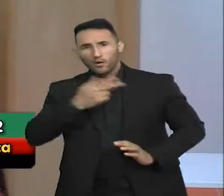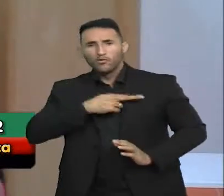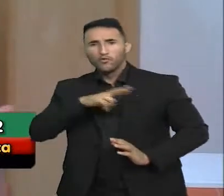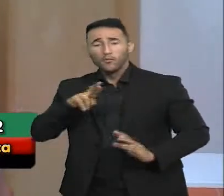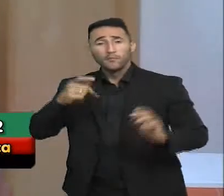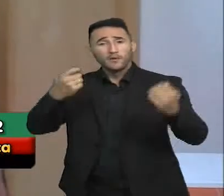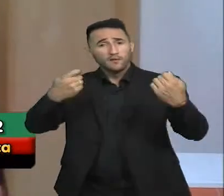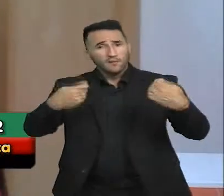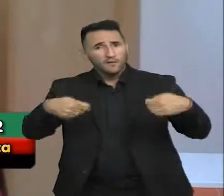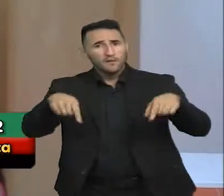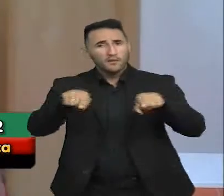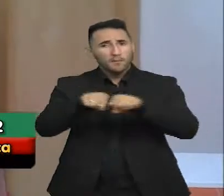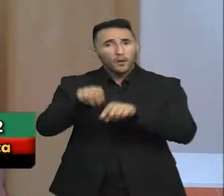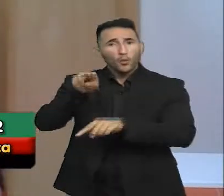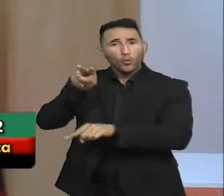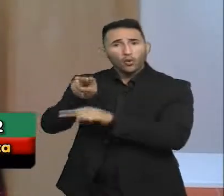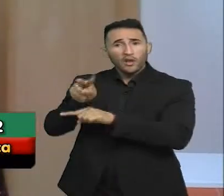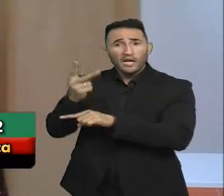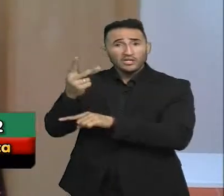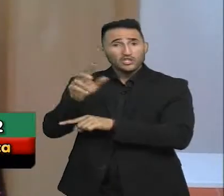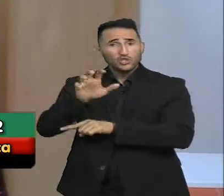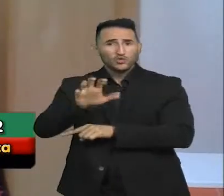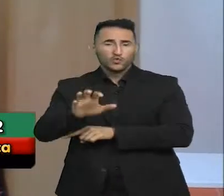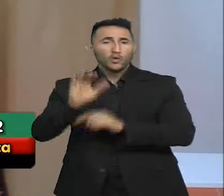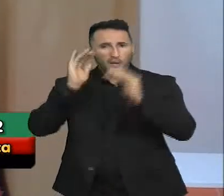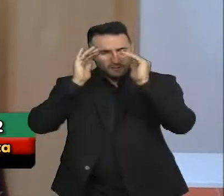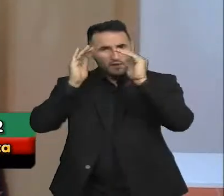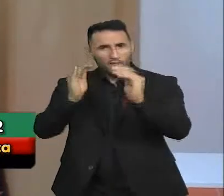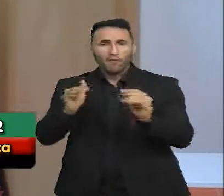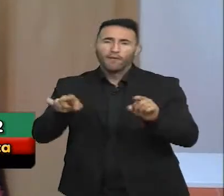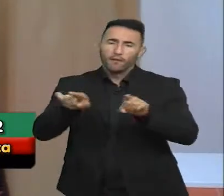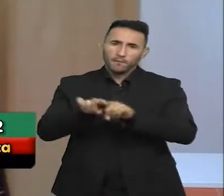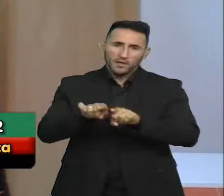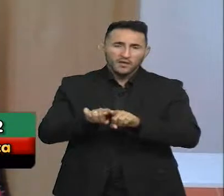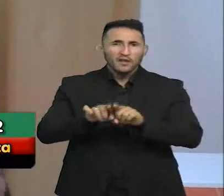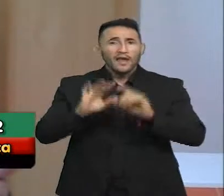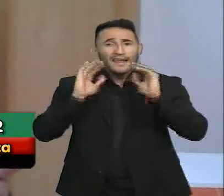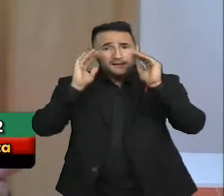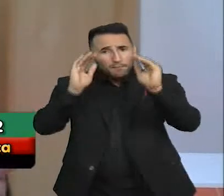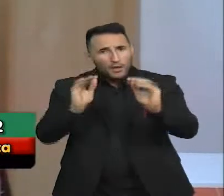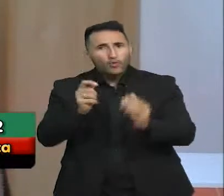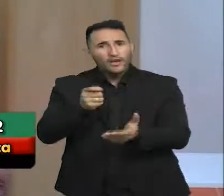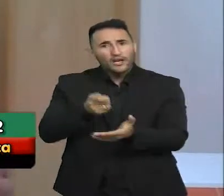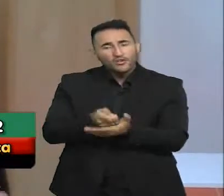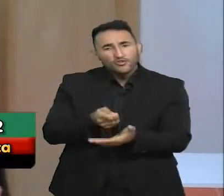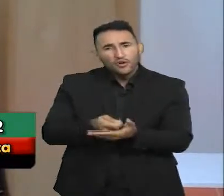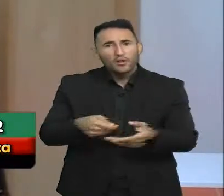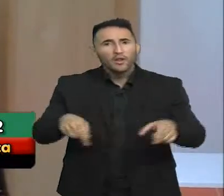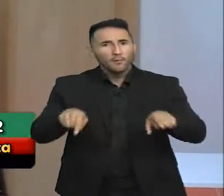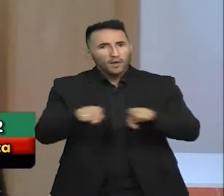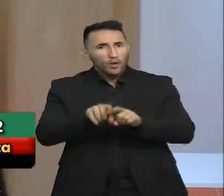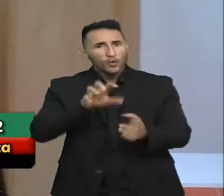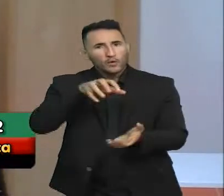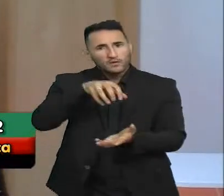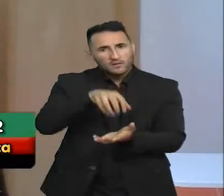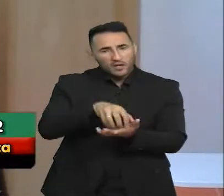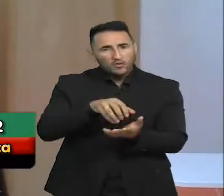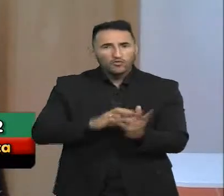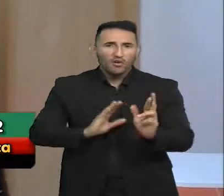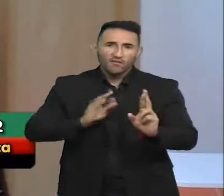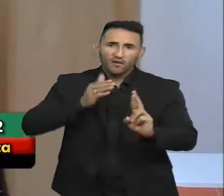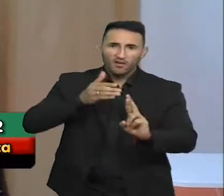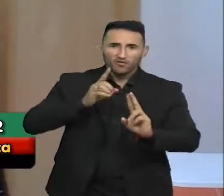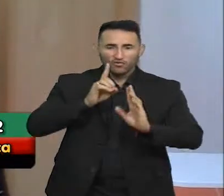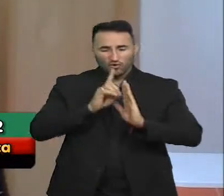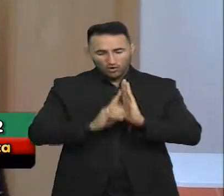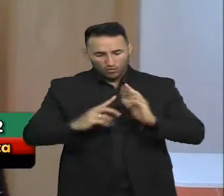também preservar e respeitar. E, nesse sentido de respeito e garantia, o Centro de Referência em Direitos